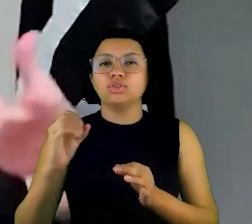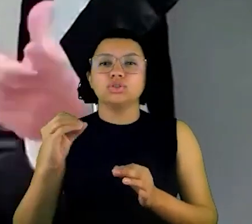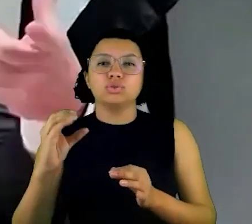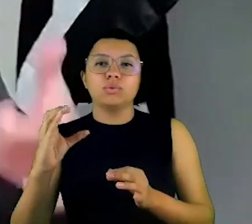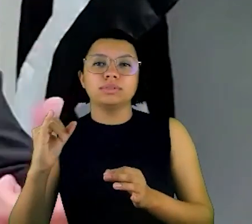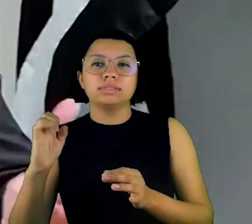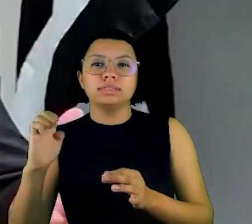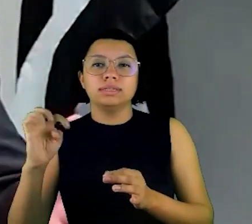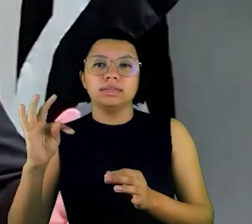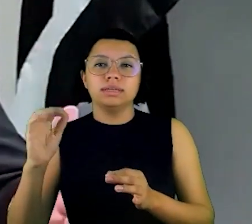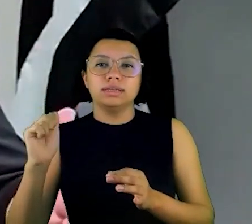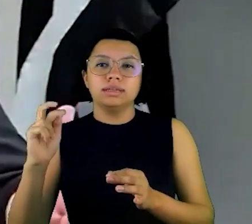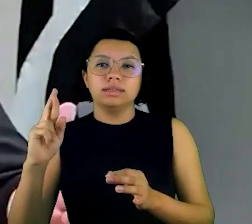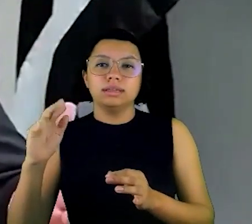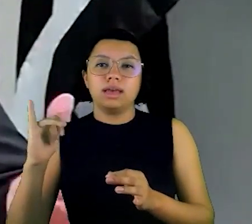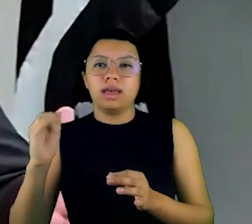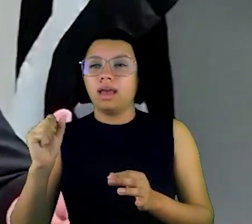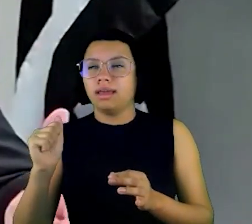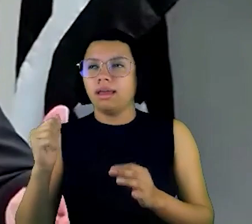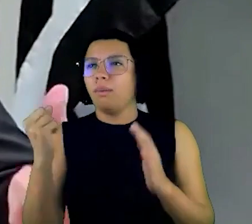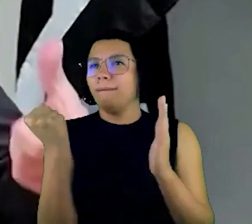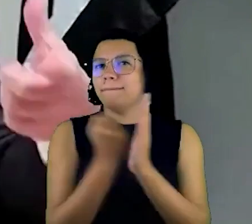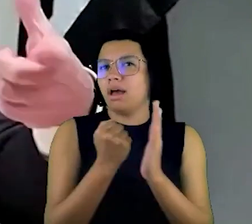societárias, o patrimônio